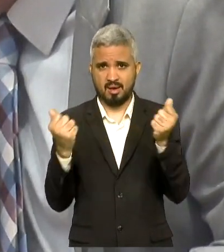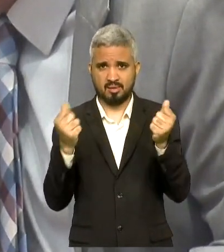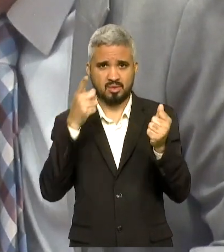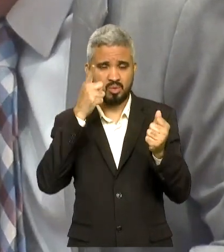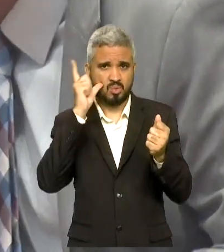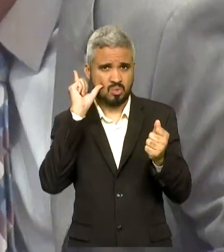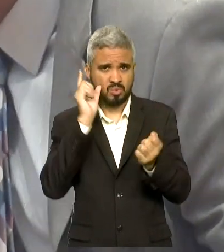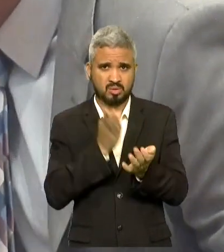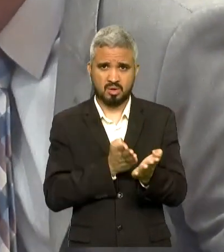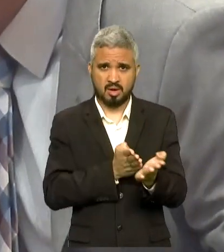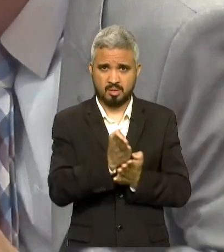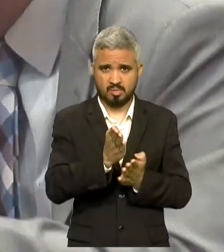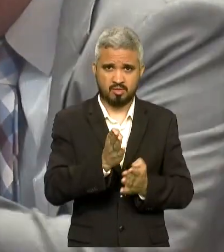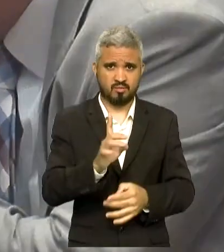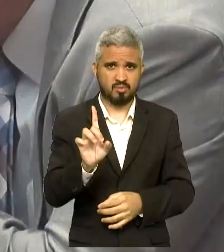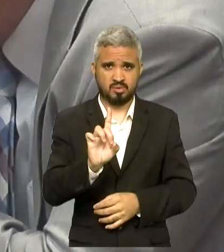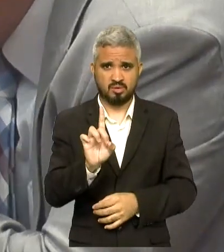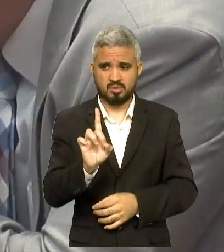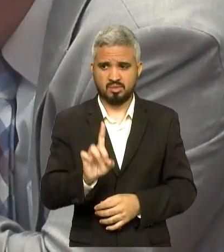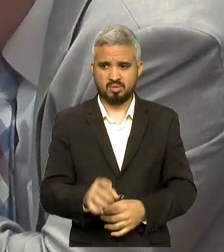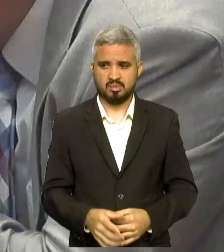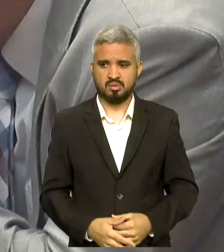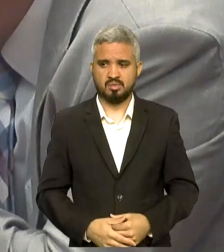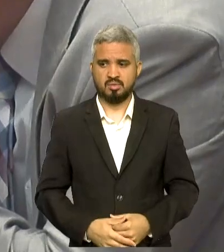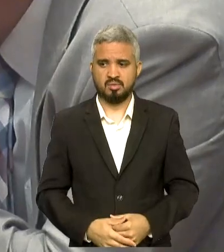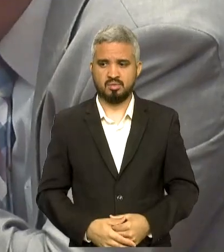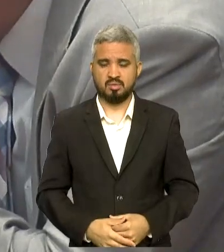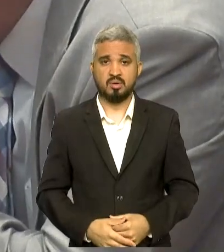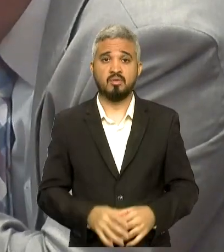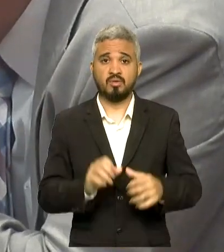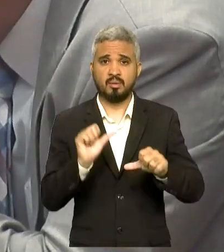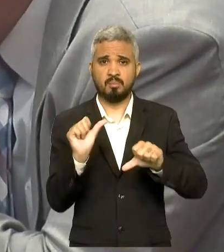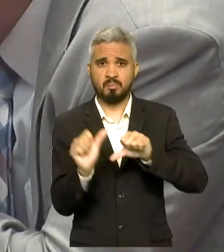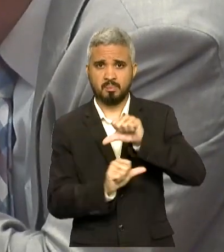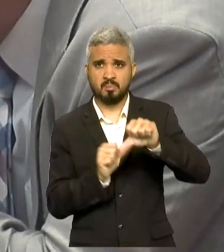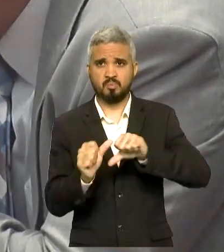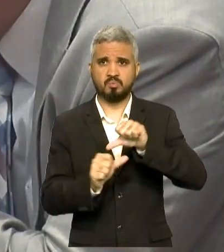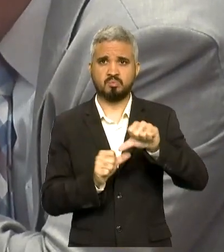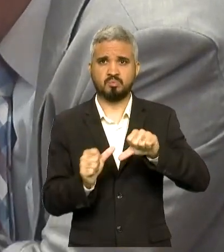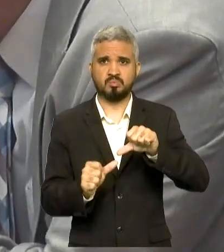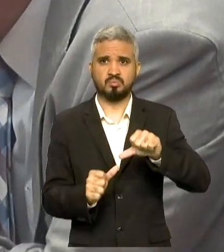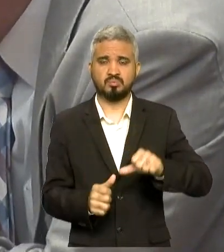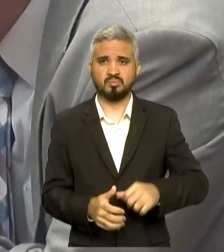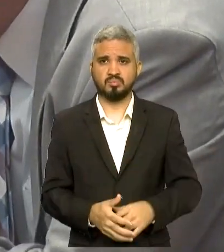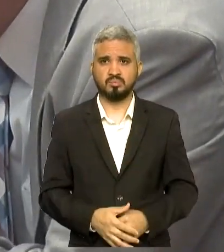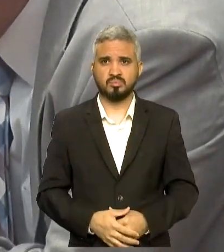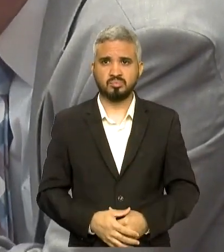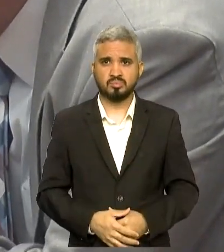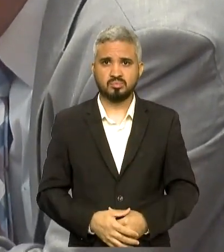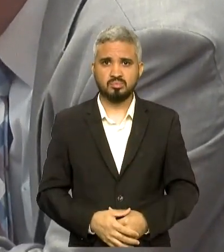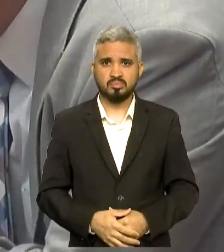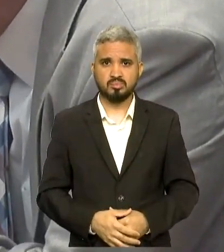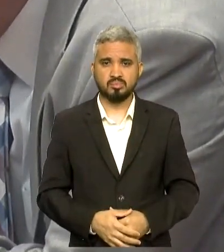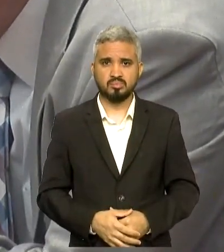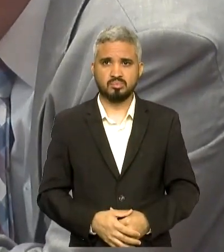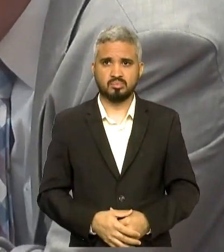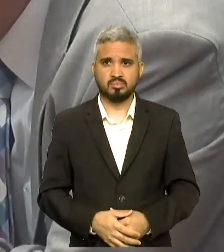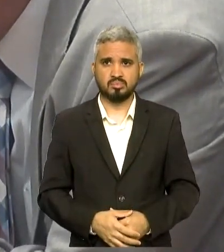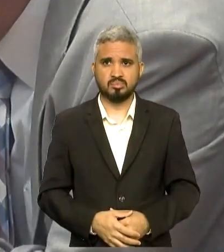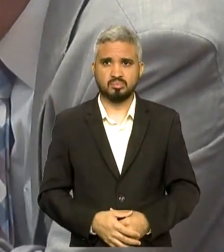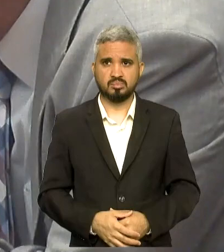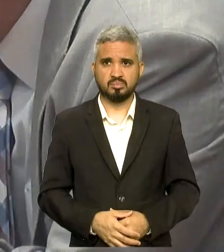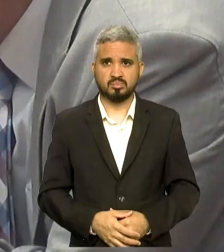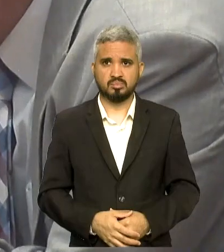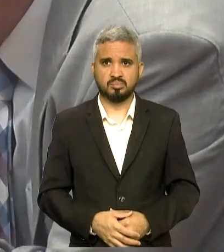impugnada por Vossa Excelência. Não foi impugnada, não. Foi feita a retificação. Foi feita retificada. Um trecho só. Isso. Ela já foi retificada. Está sendo analisada